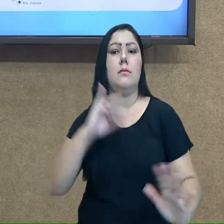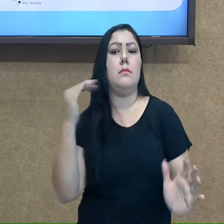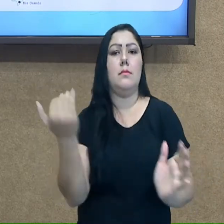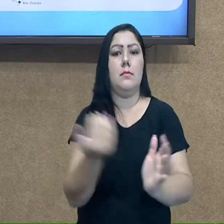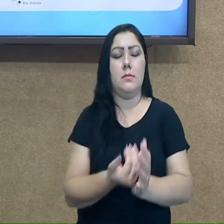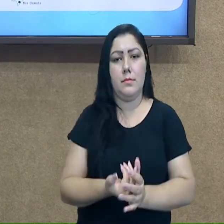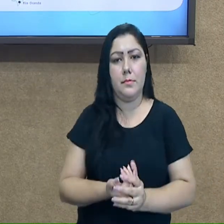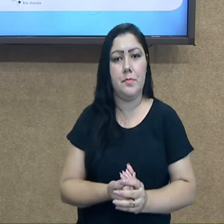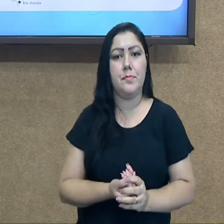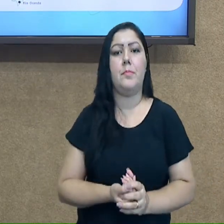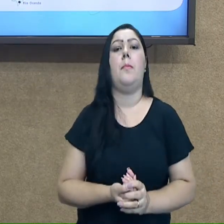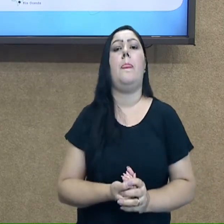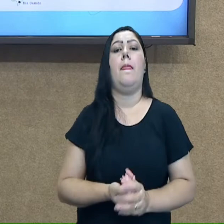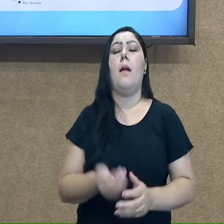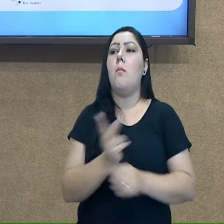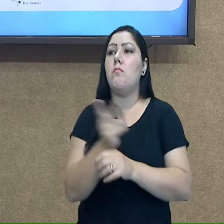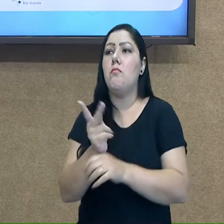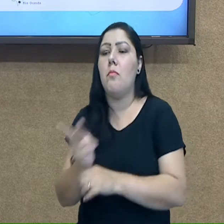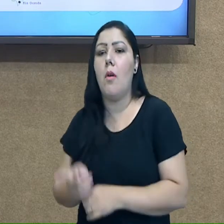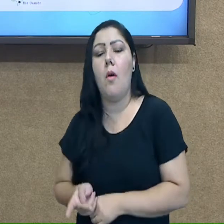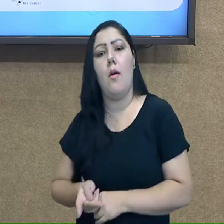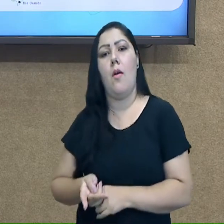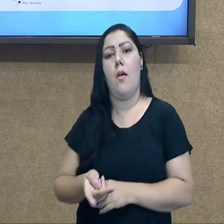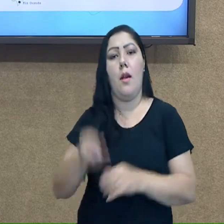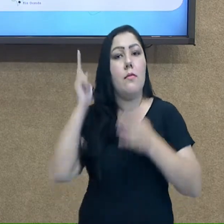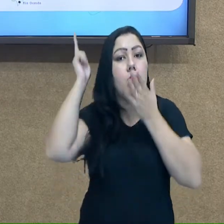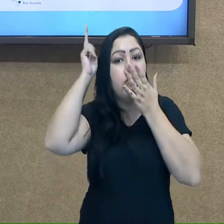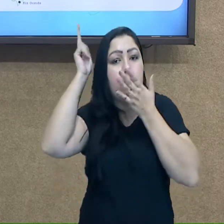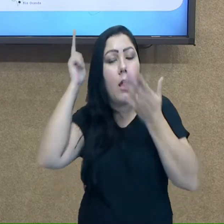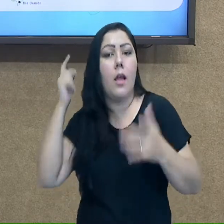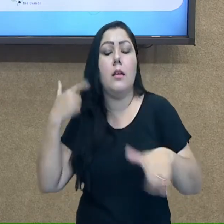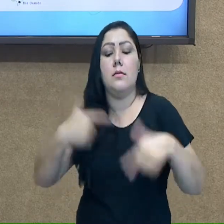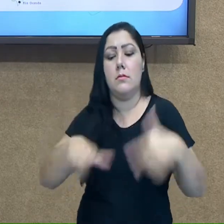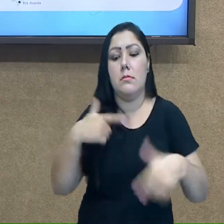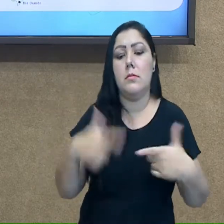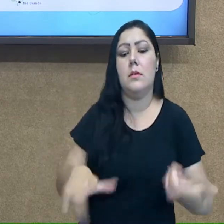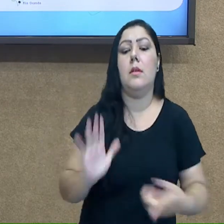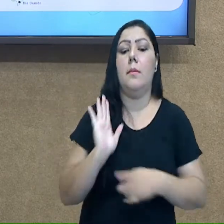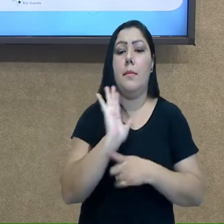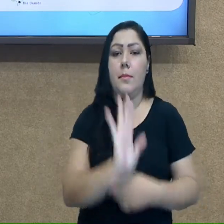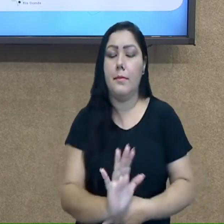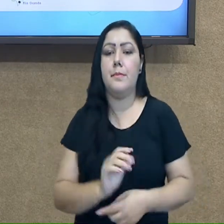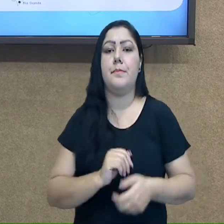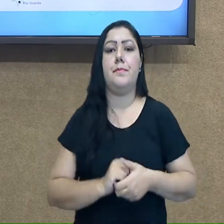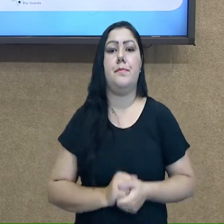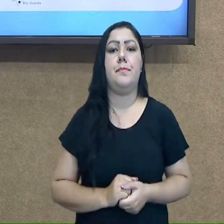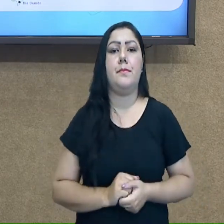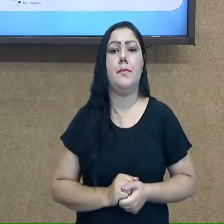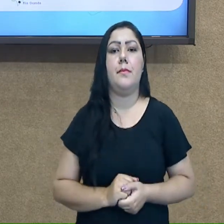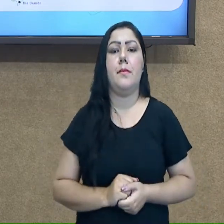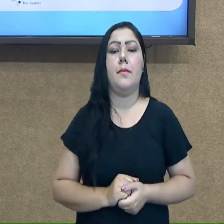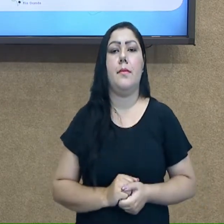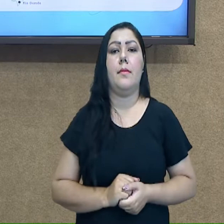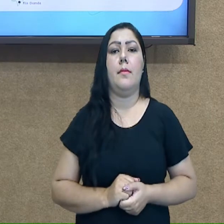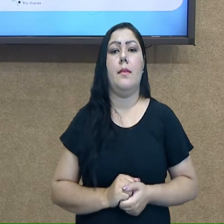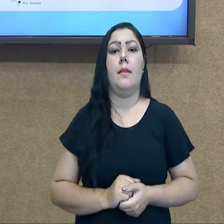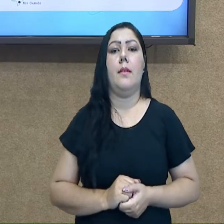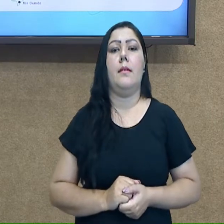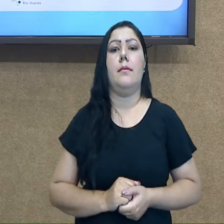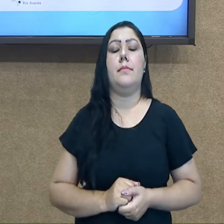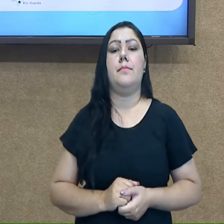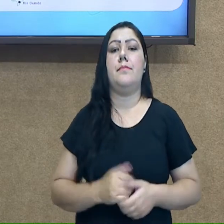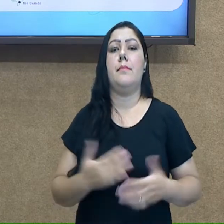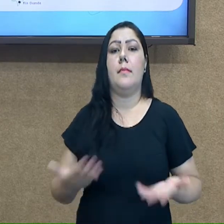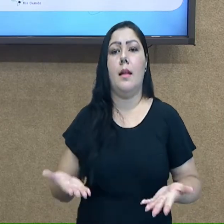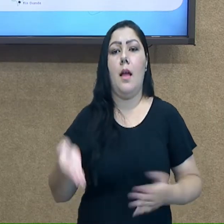Ela ia em busca de índios para trabalhar na mão de obra, a mão de obra indígena, tanto entradas como